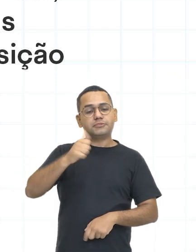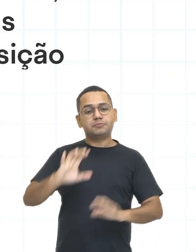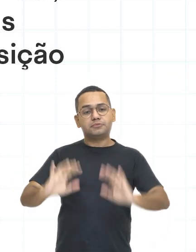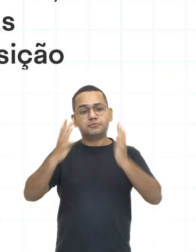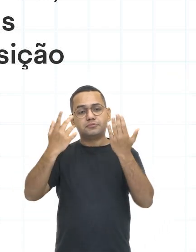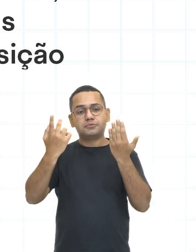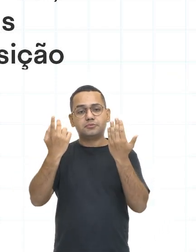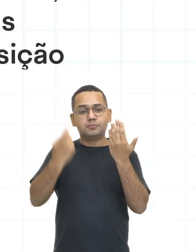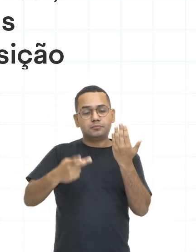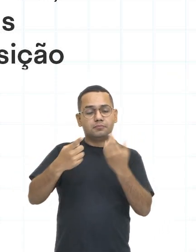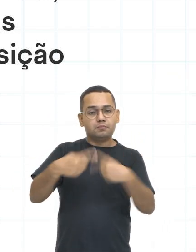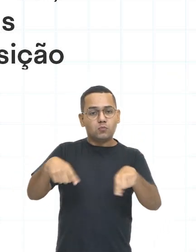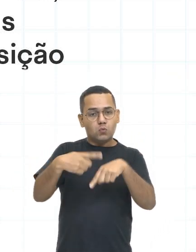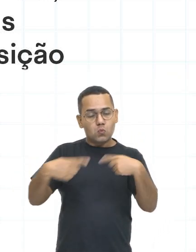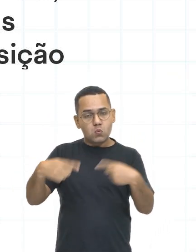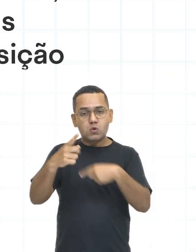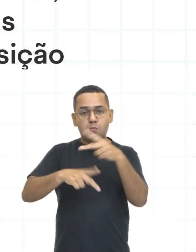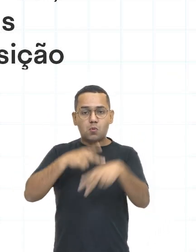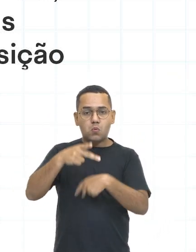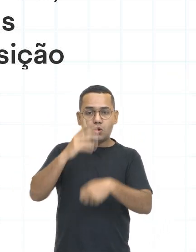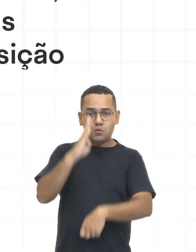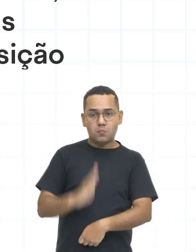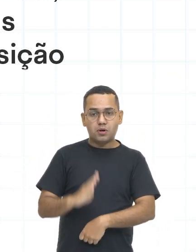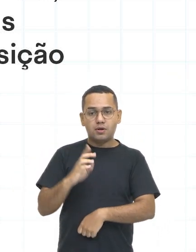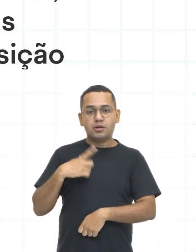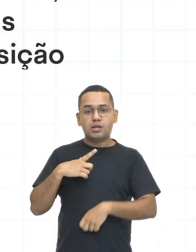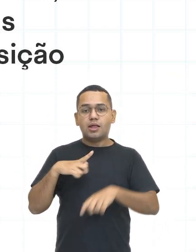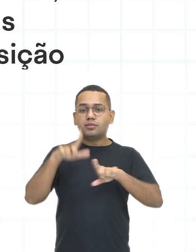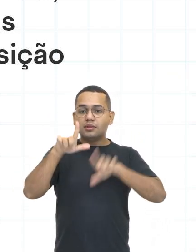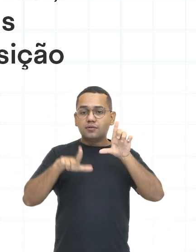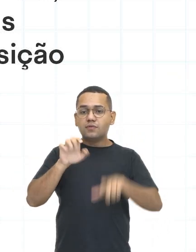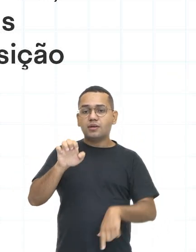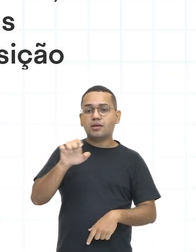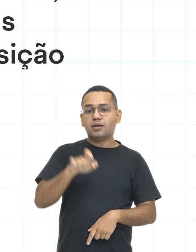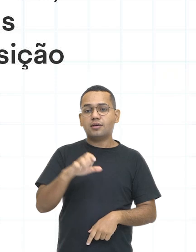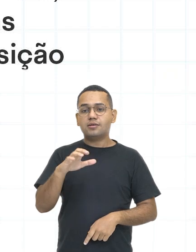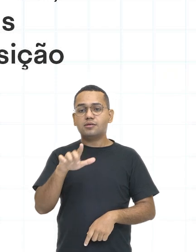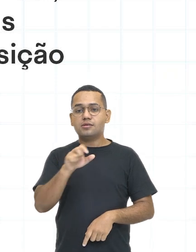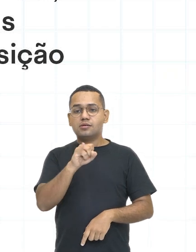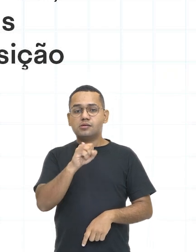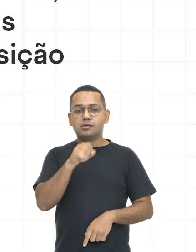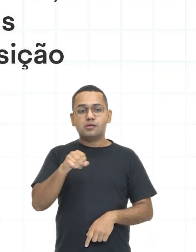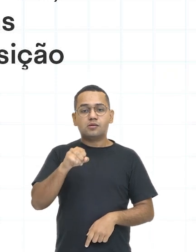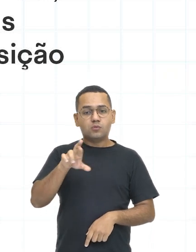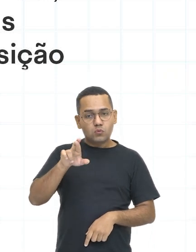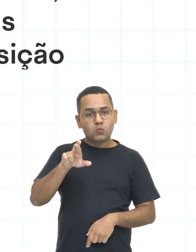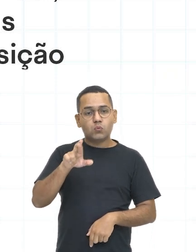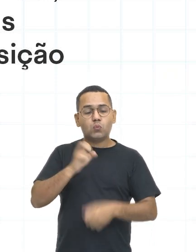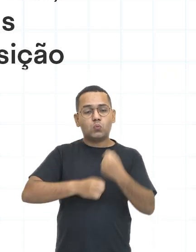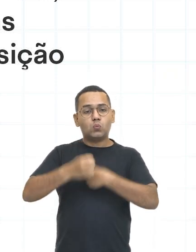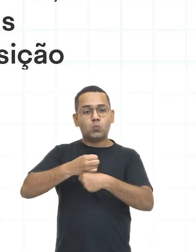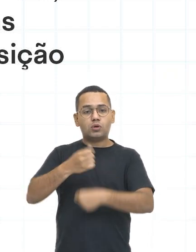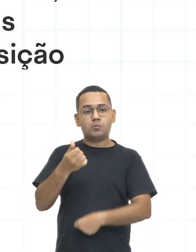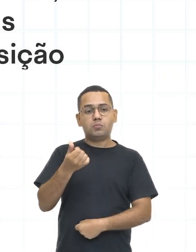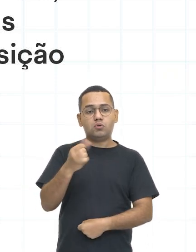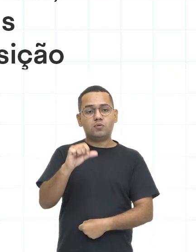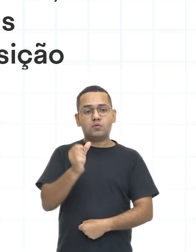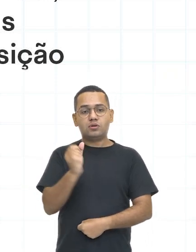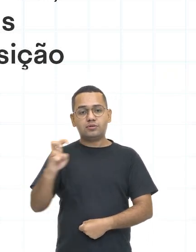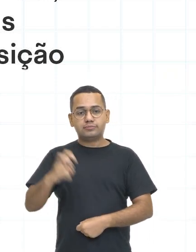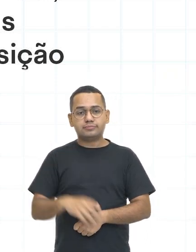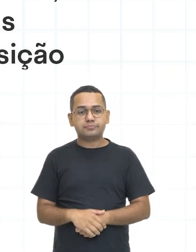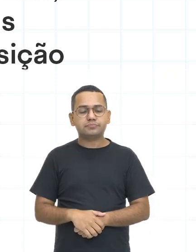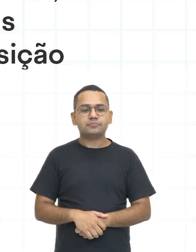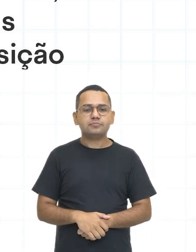Popular Brasileira da TV Excelsior, em 1965. E Disparada,